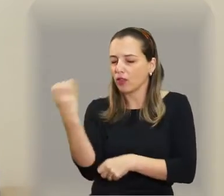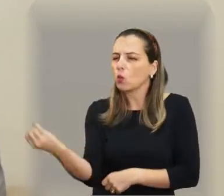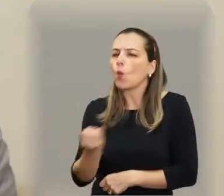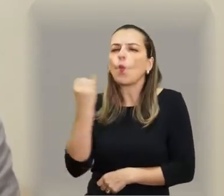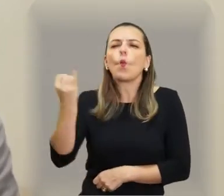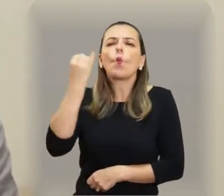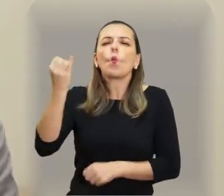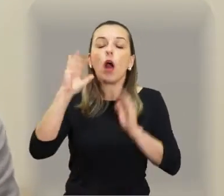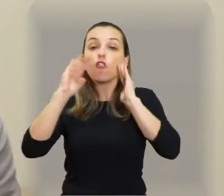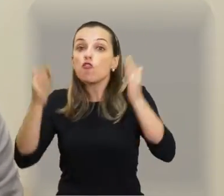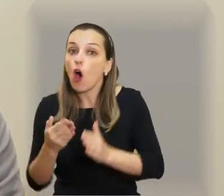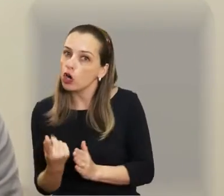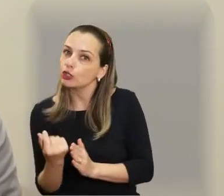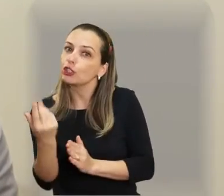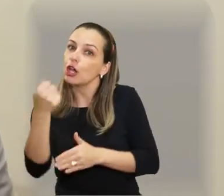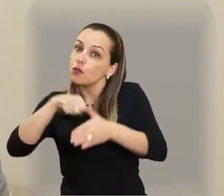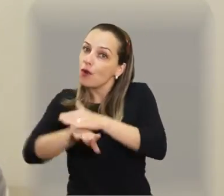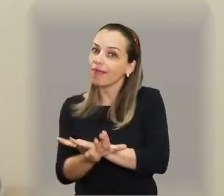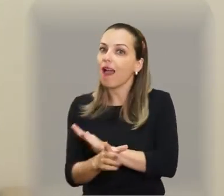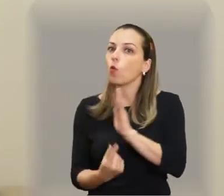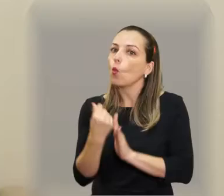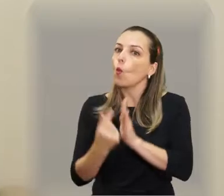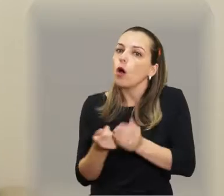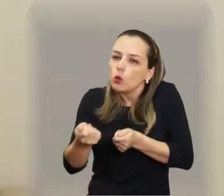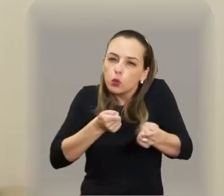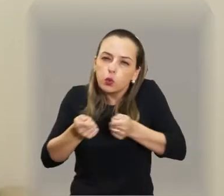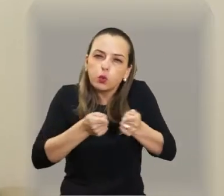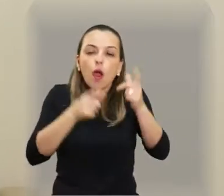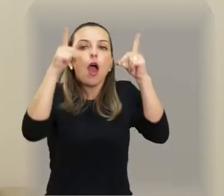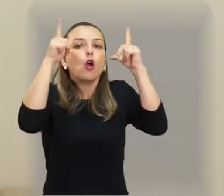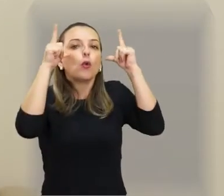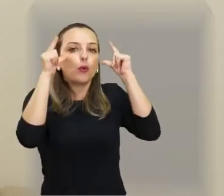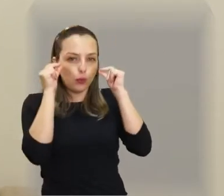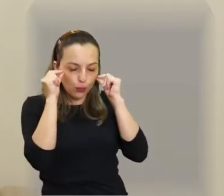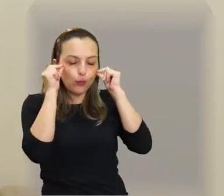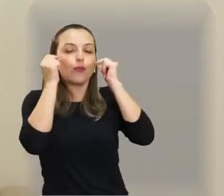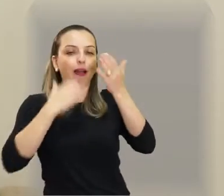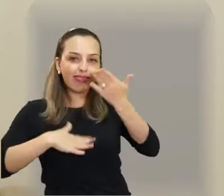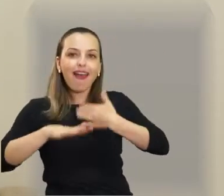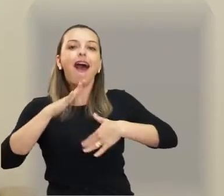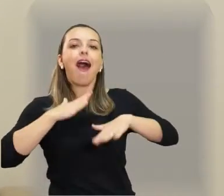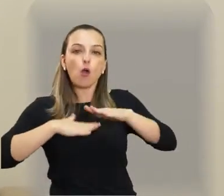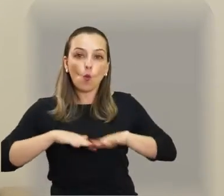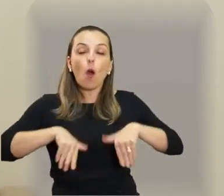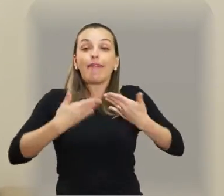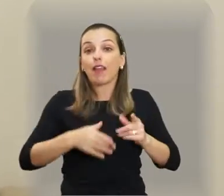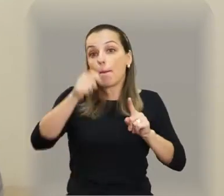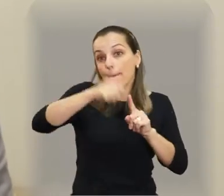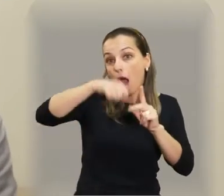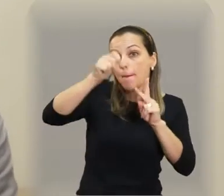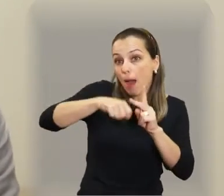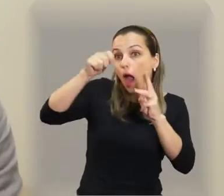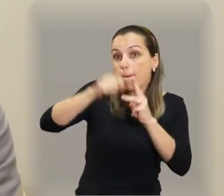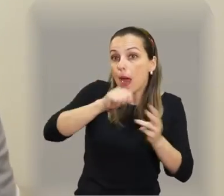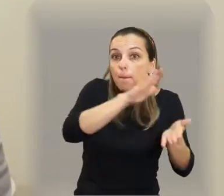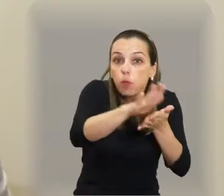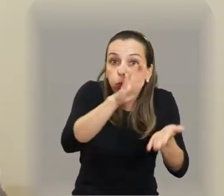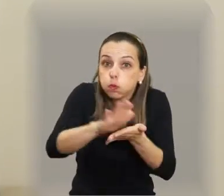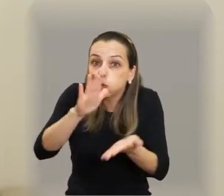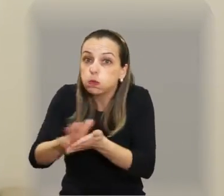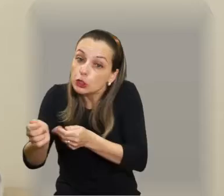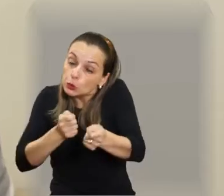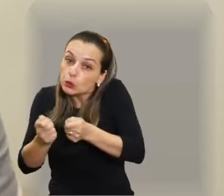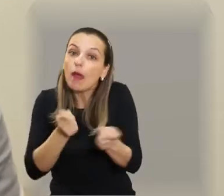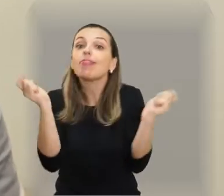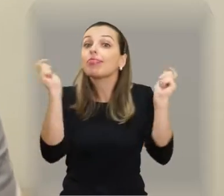e pague pelo menos as parcelas por um ano essa dica para você também tem dinheiro para pagar as parcelas né se você não tem dinheiro agora tem que pensar